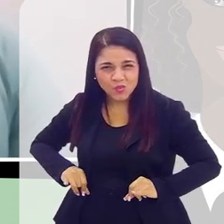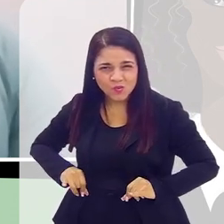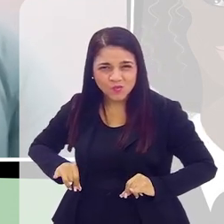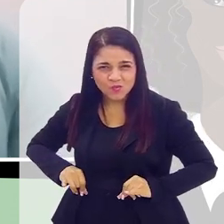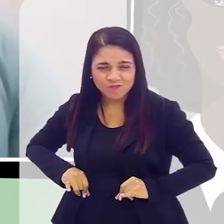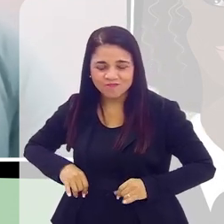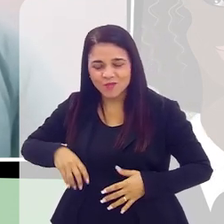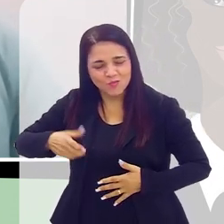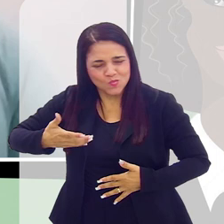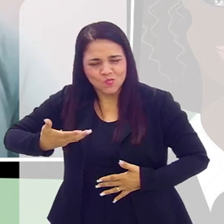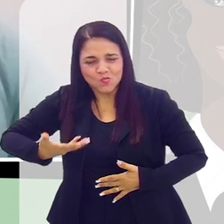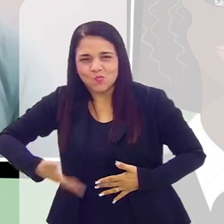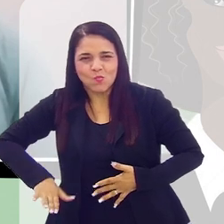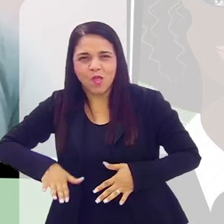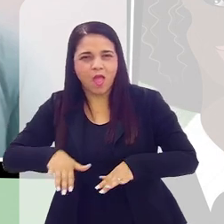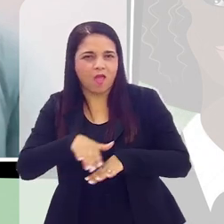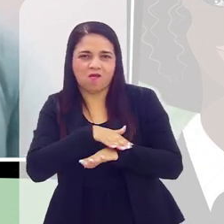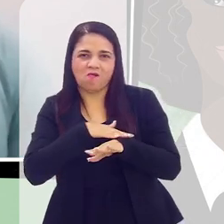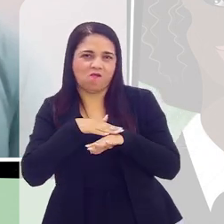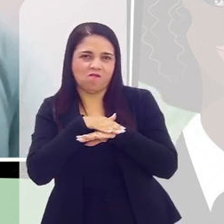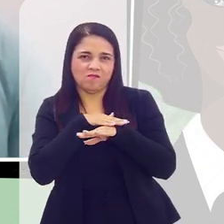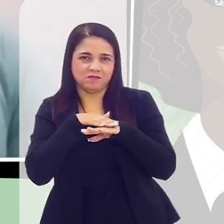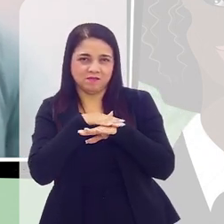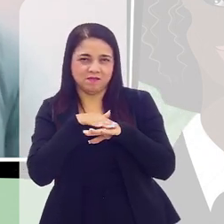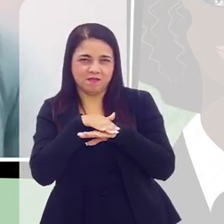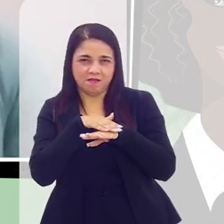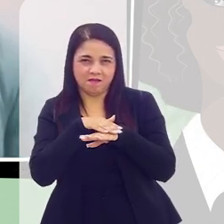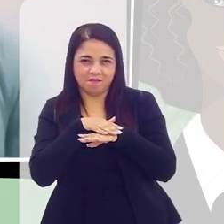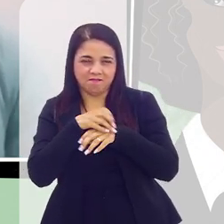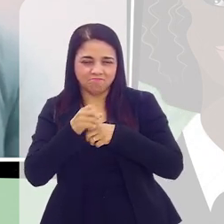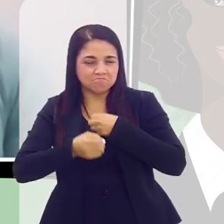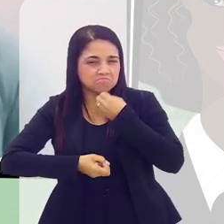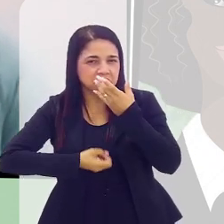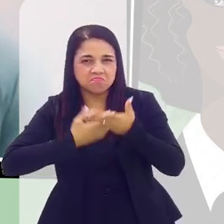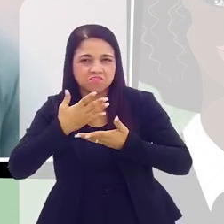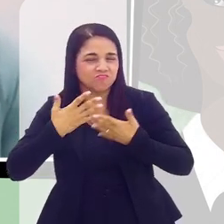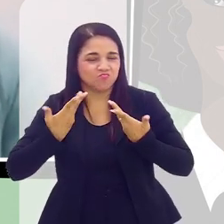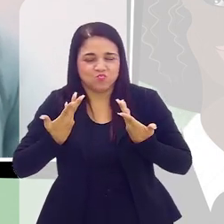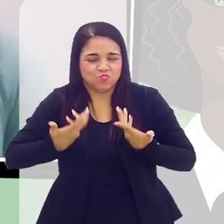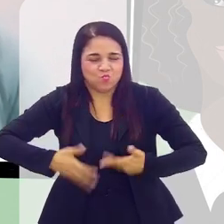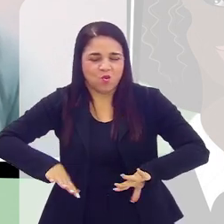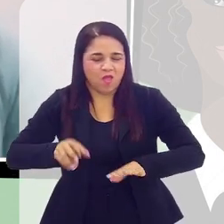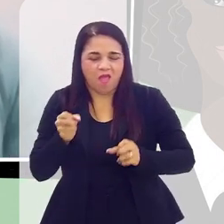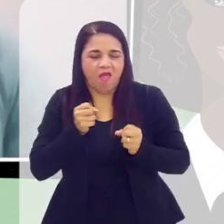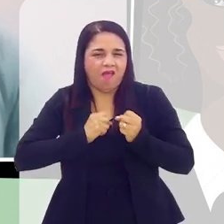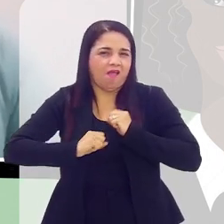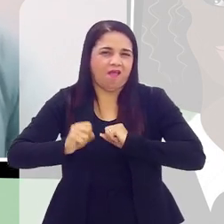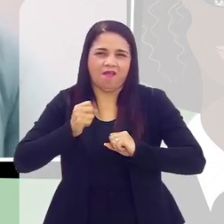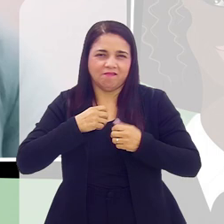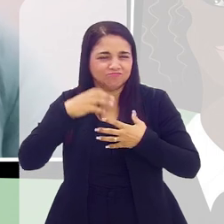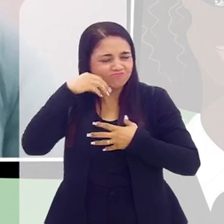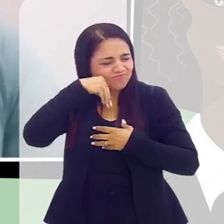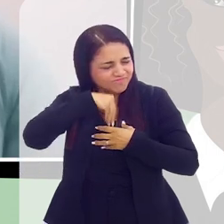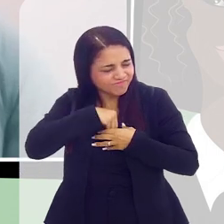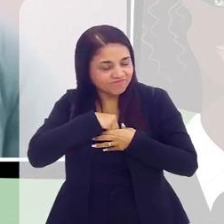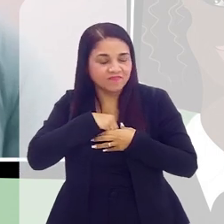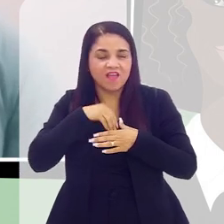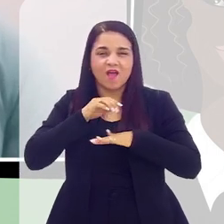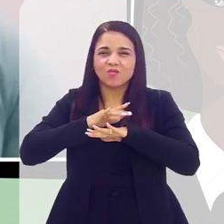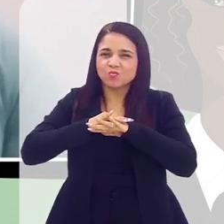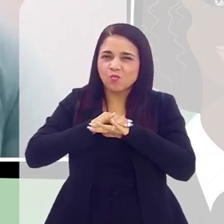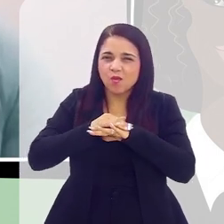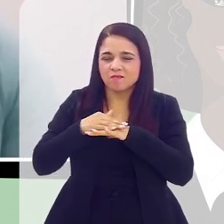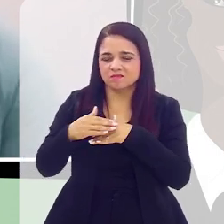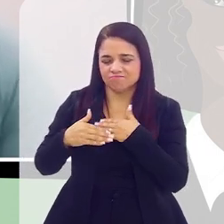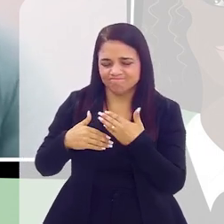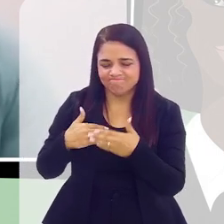não vai estar disponível nem disposto a querer conversar com você e tampouco falar daquilo que está angustiando e doendo nele, porque é a própria